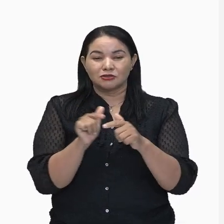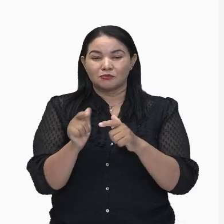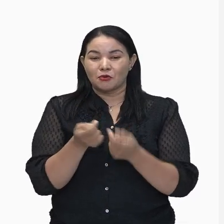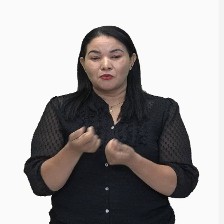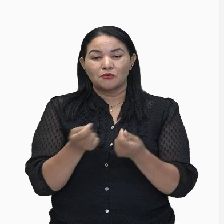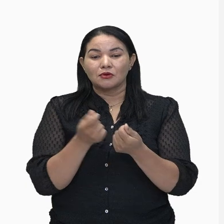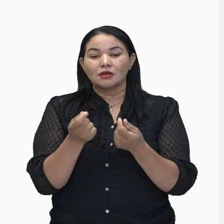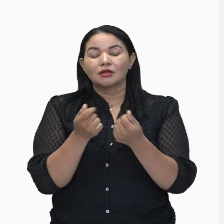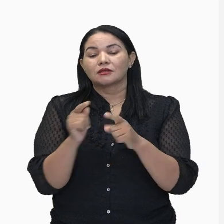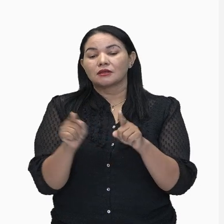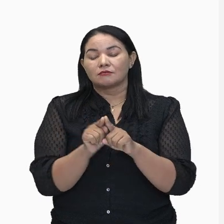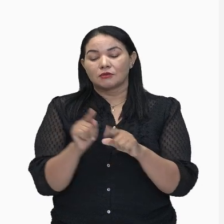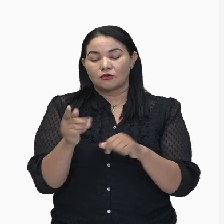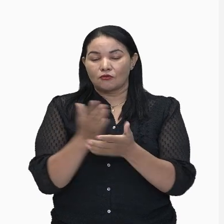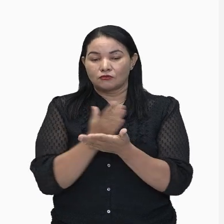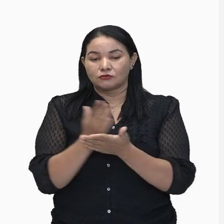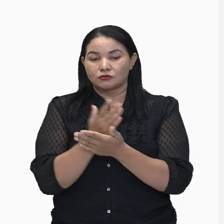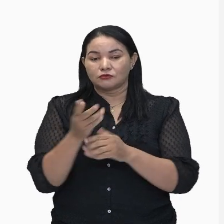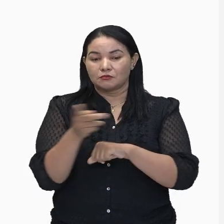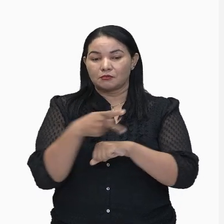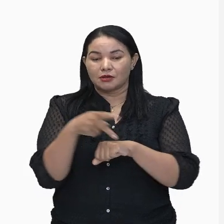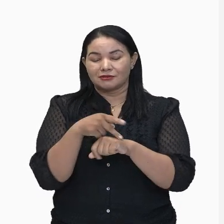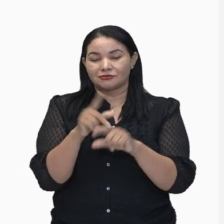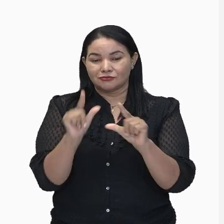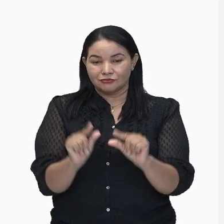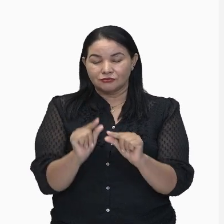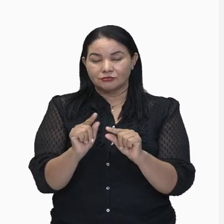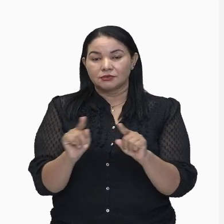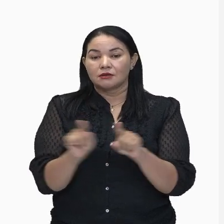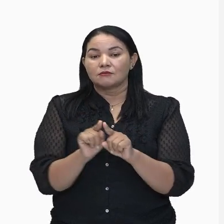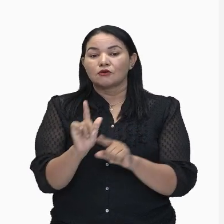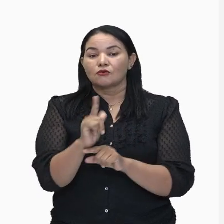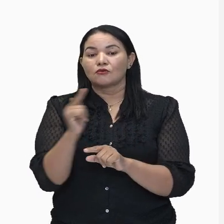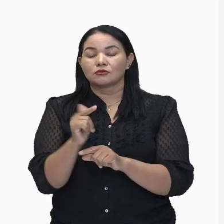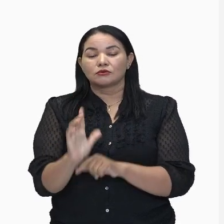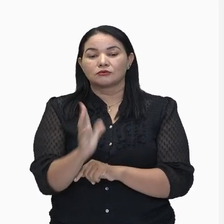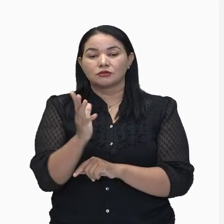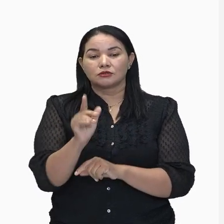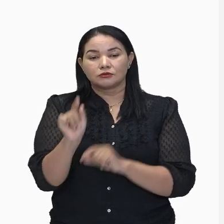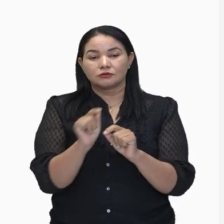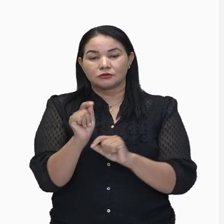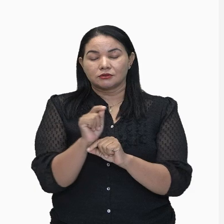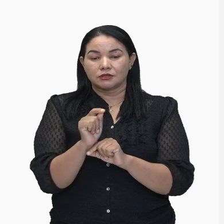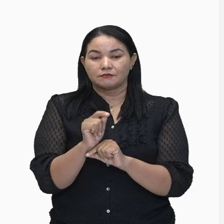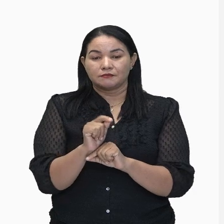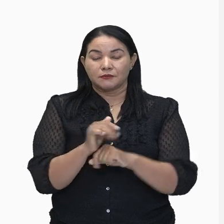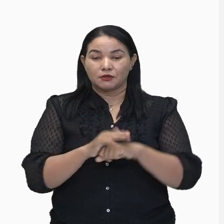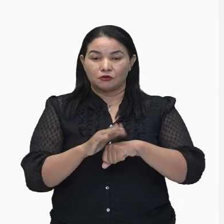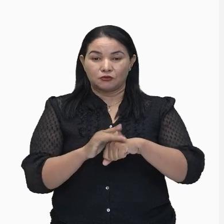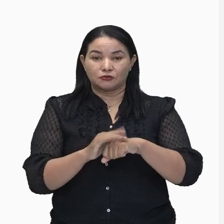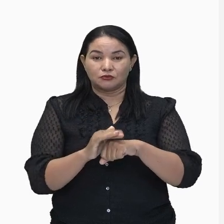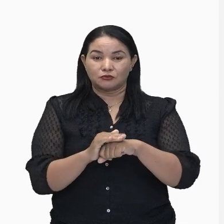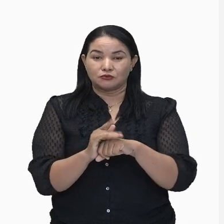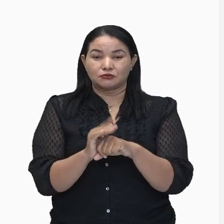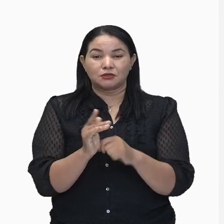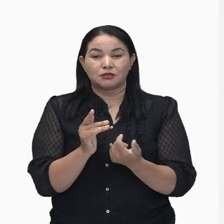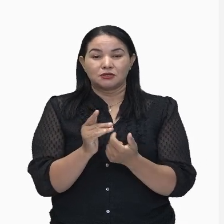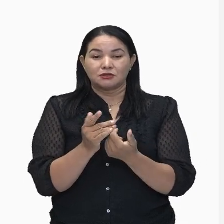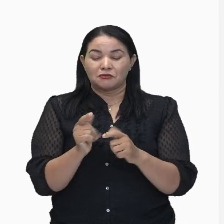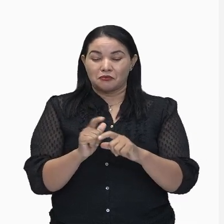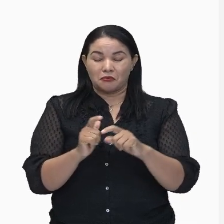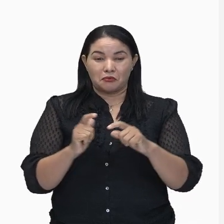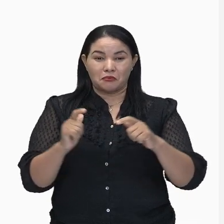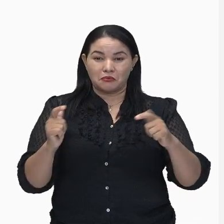países. Vai ocorrer também o quê? Um aumento, né? Que pode ocorrer aí o aumento de doenças crônicas na